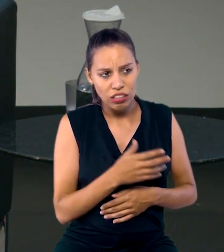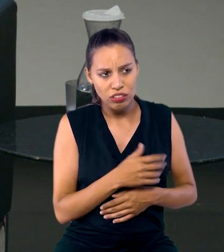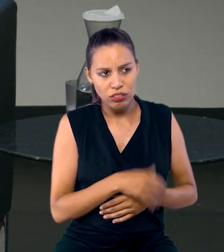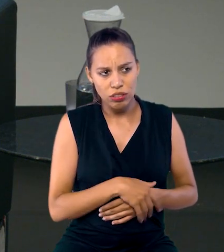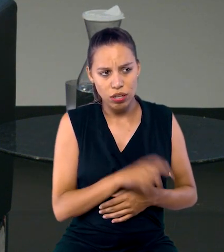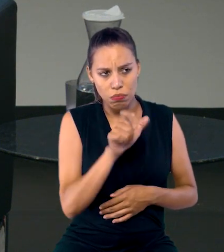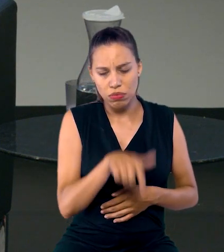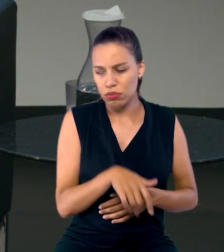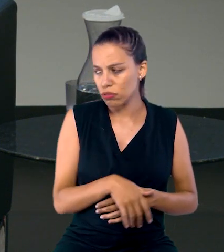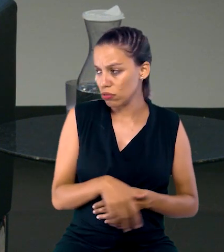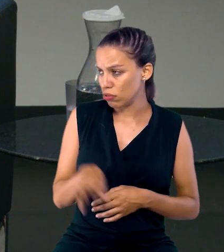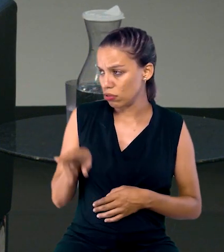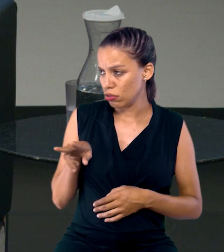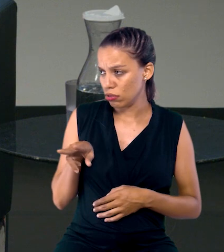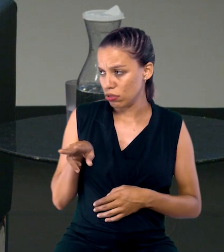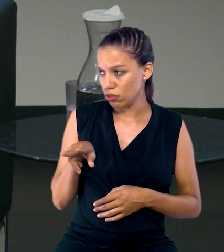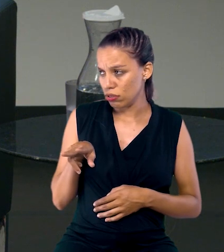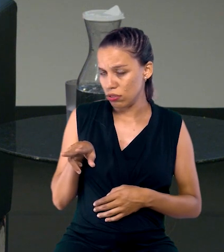olhando assim.